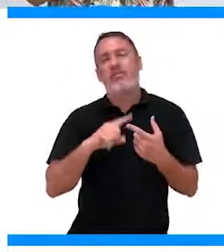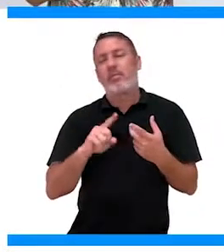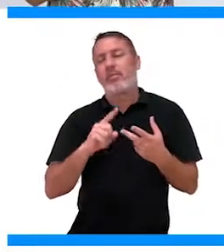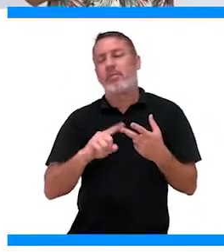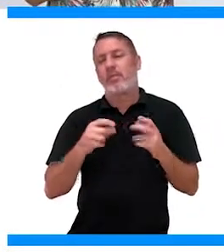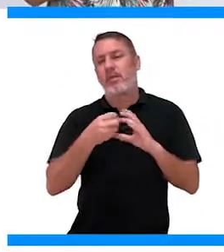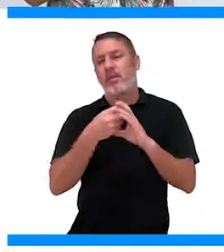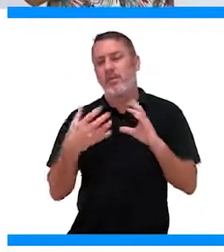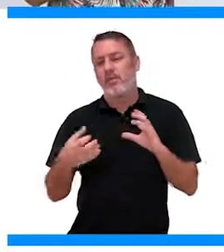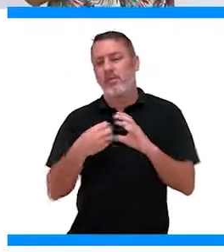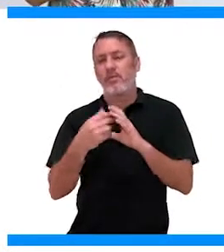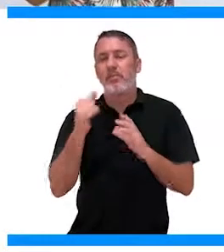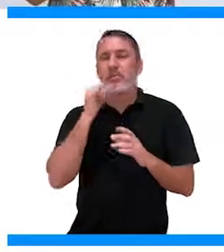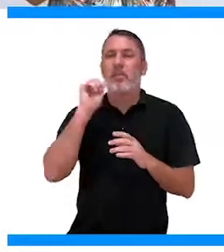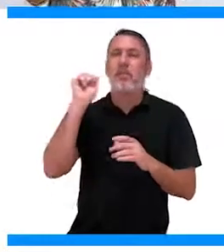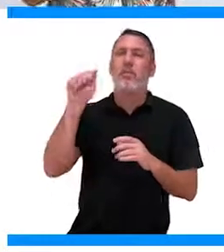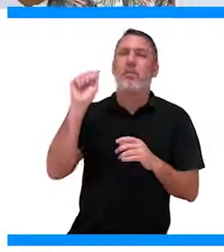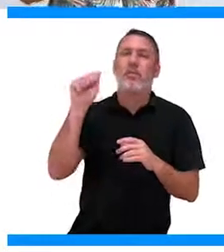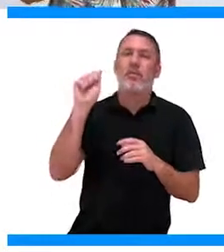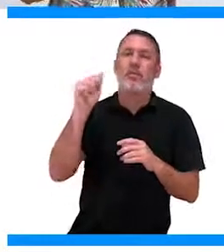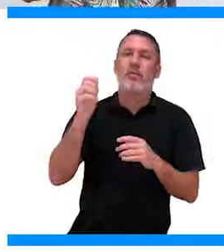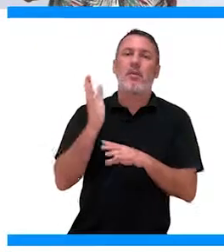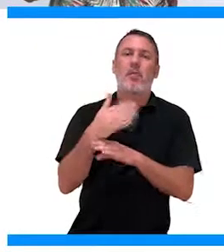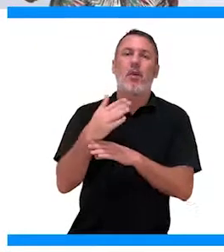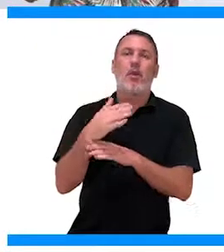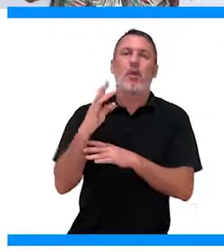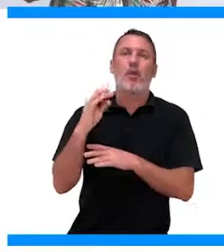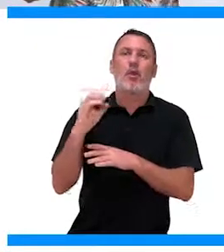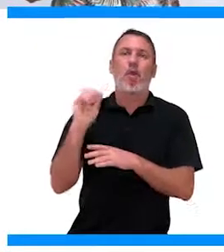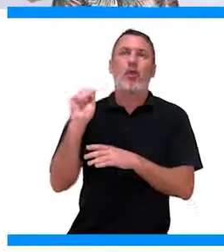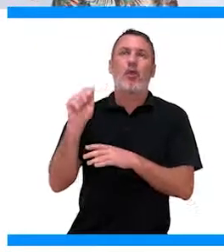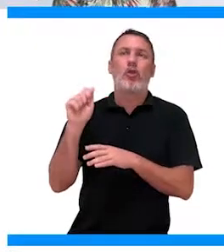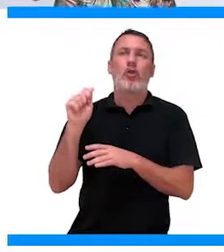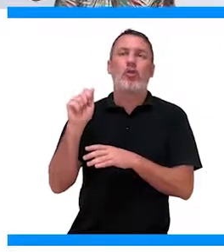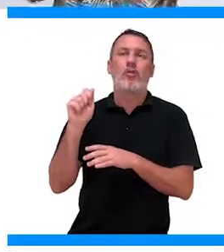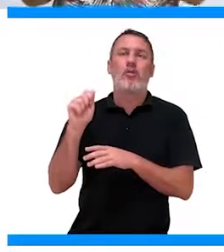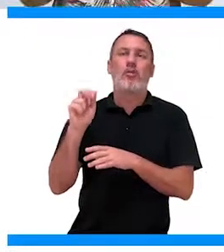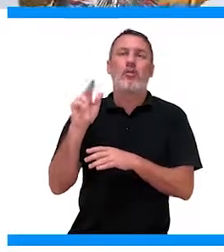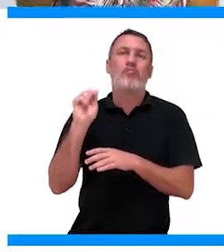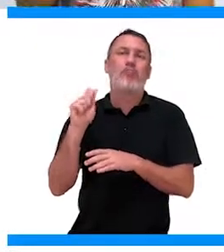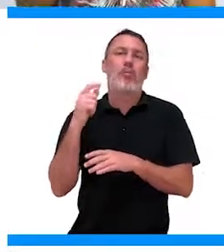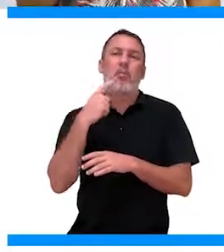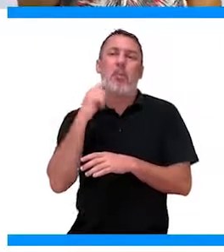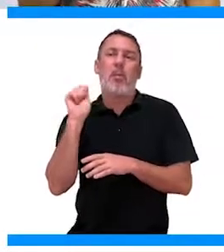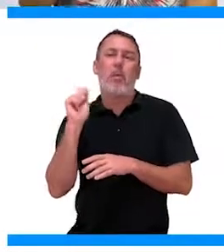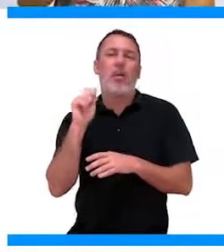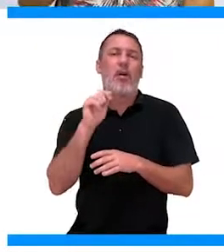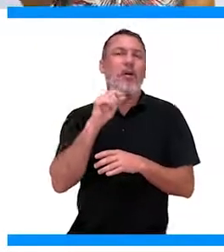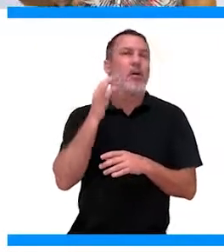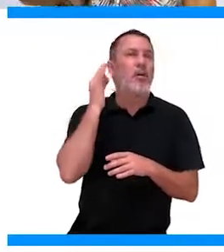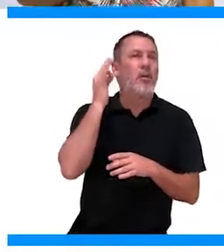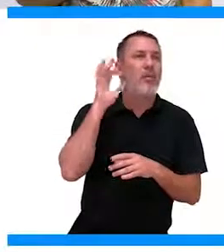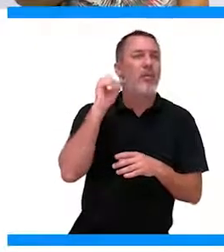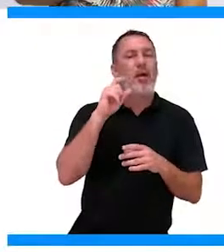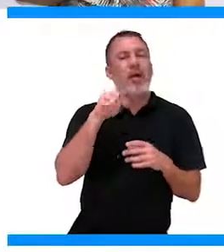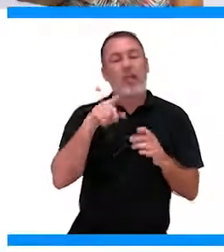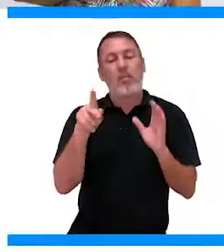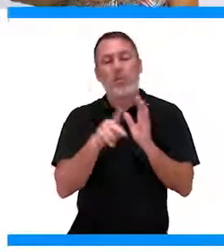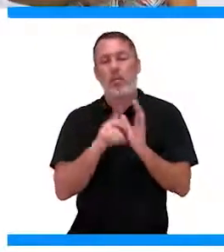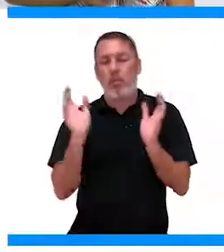sons característicos, né, o toque, toque da parede, da porta, né? Esses sons, eles são